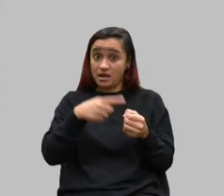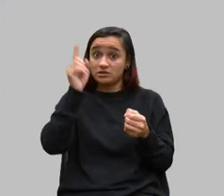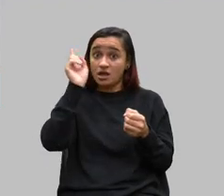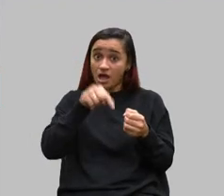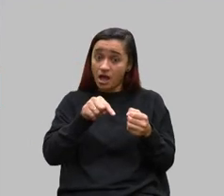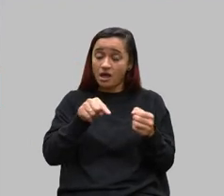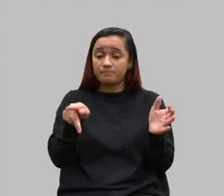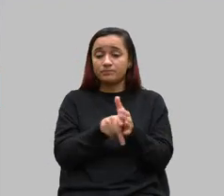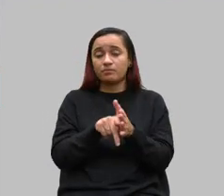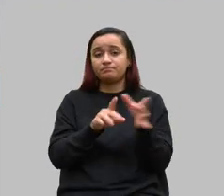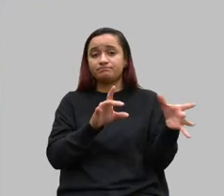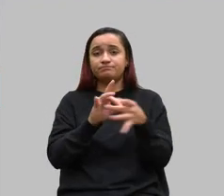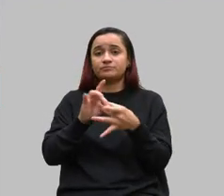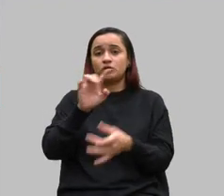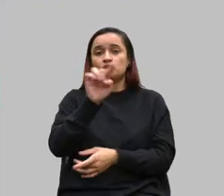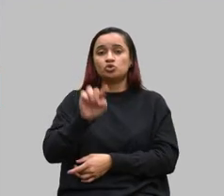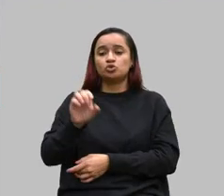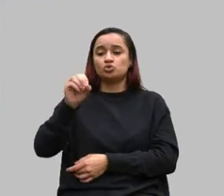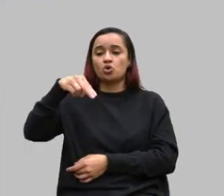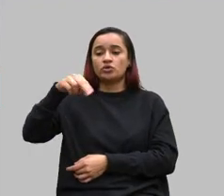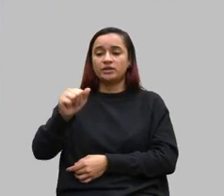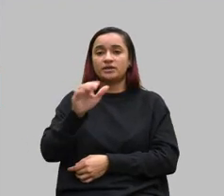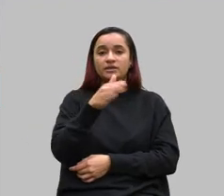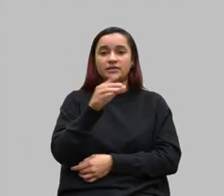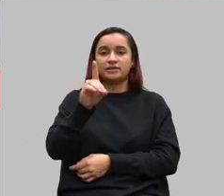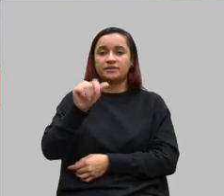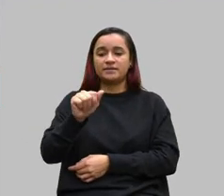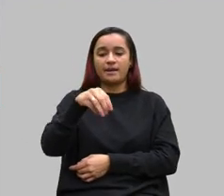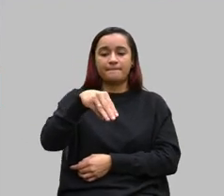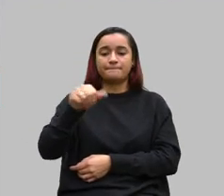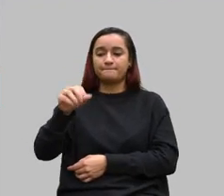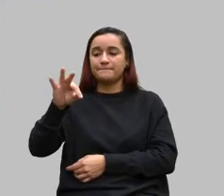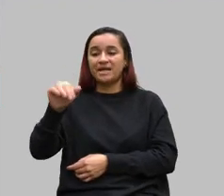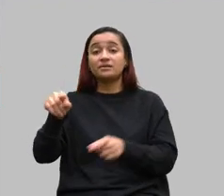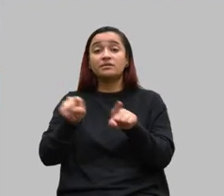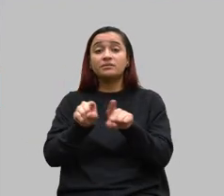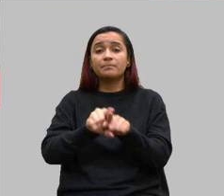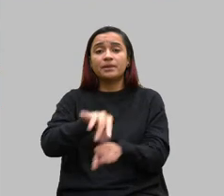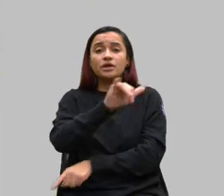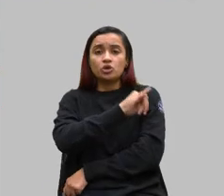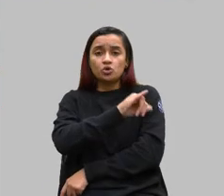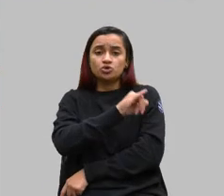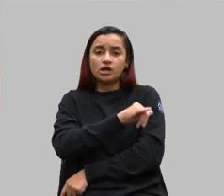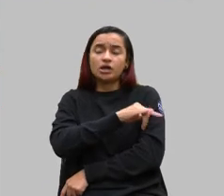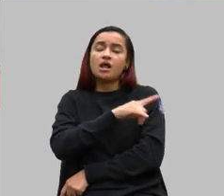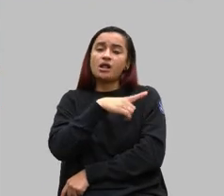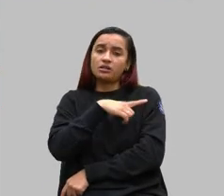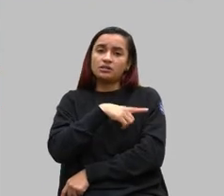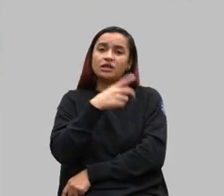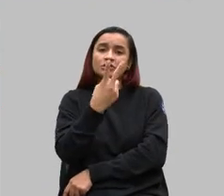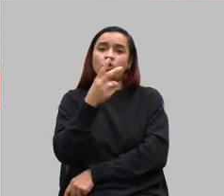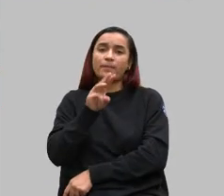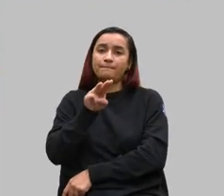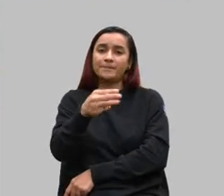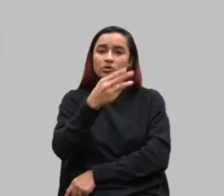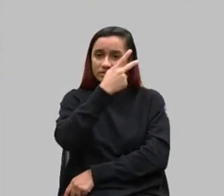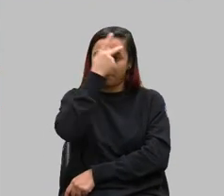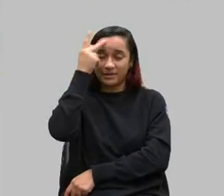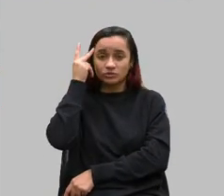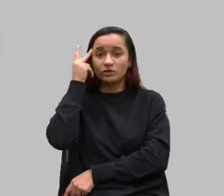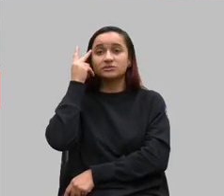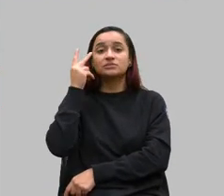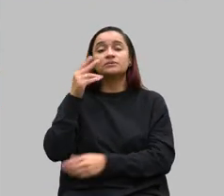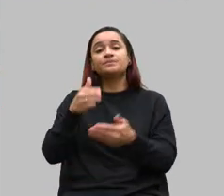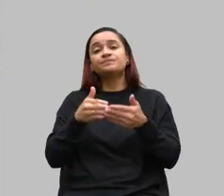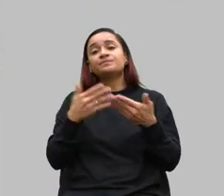ramata e do interior do Rio de Janeiro que somam 2 milhões de pessoas por fim peço licença para ser